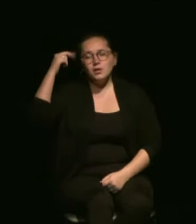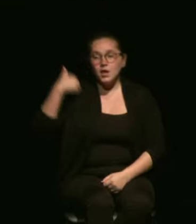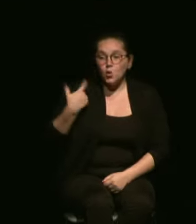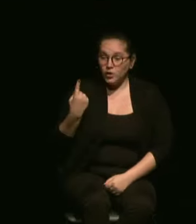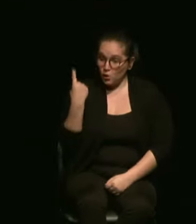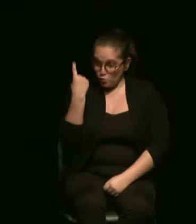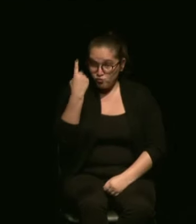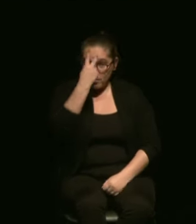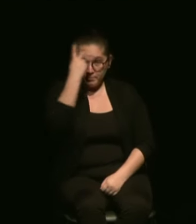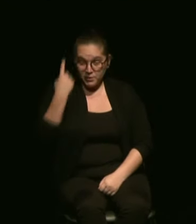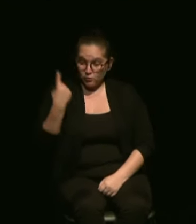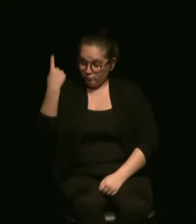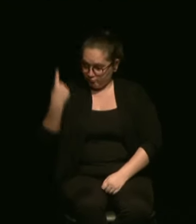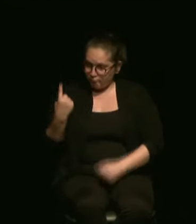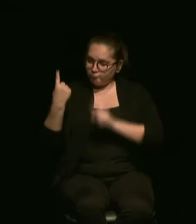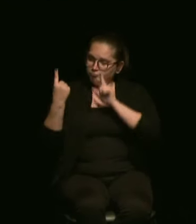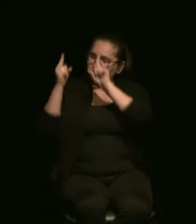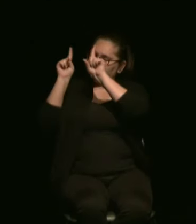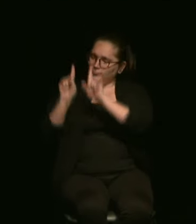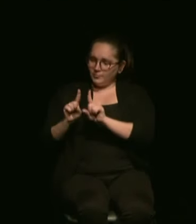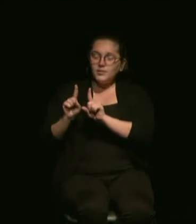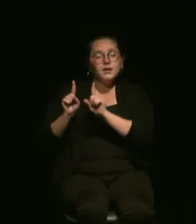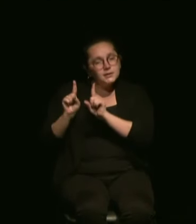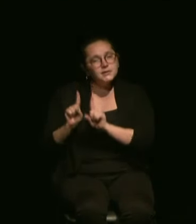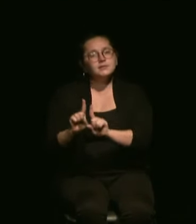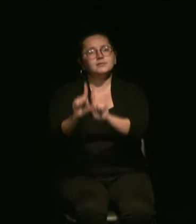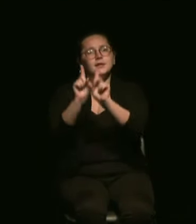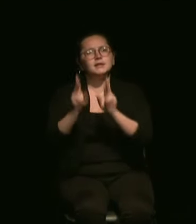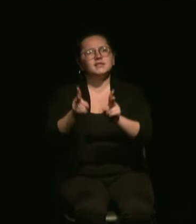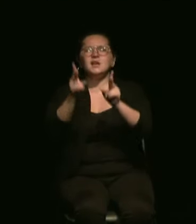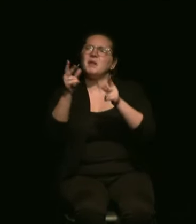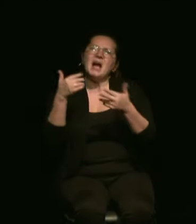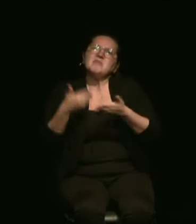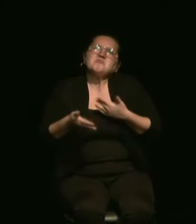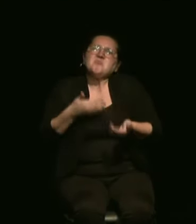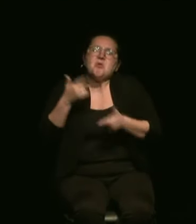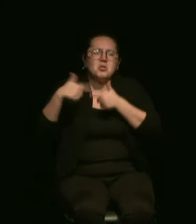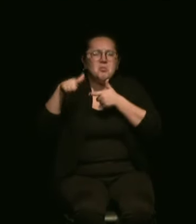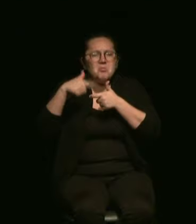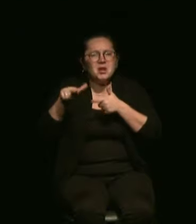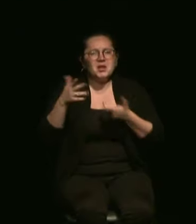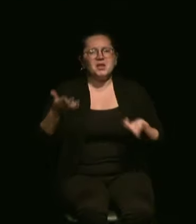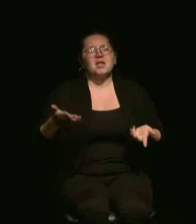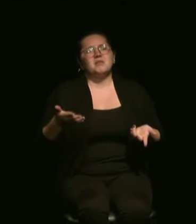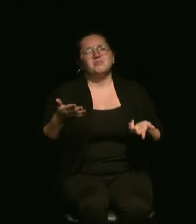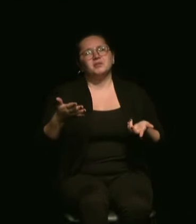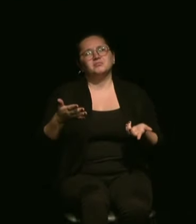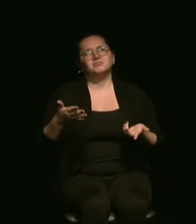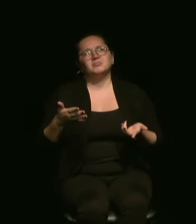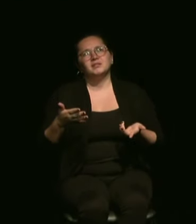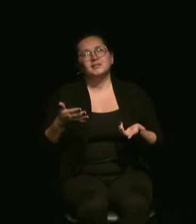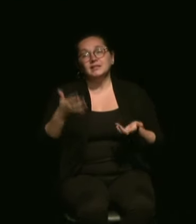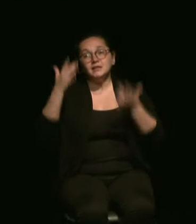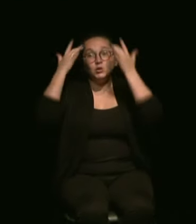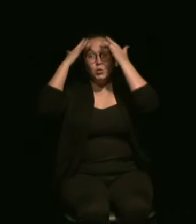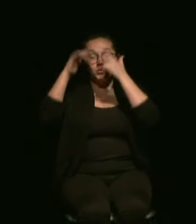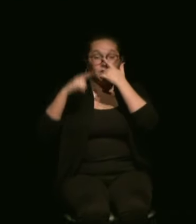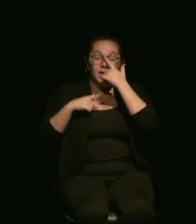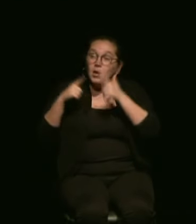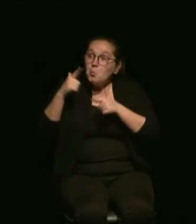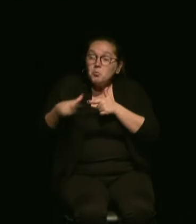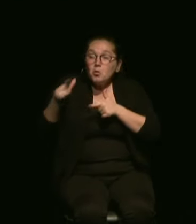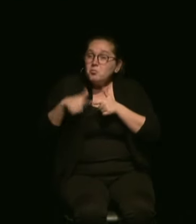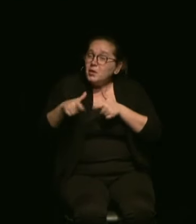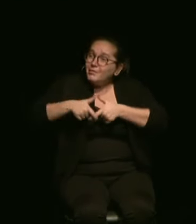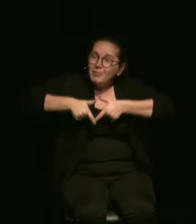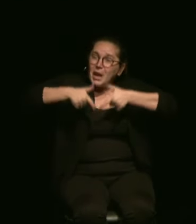com uma pessoa, ficar com ela para sempre. Mesmo tendo nossos problemas, mesmo que tenha, sei lá, um problema tão